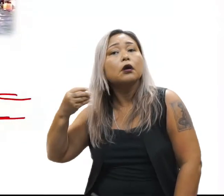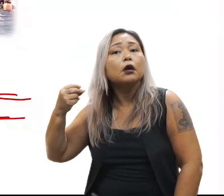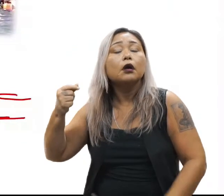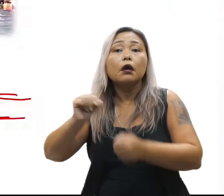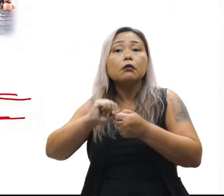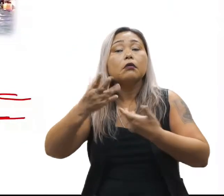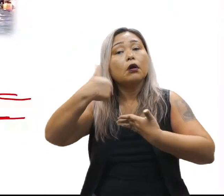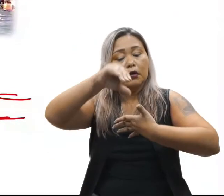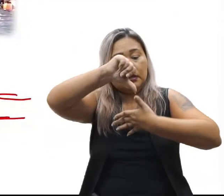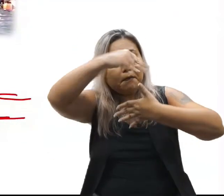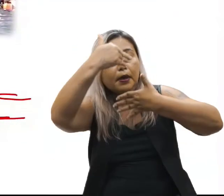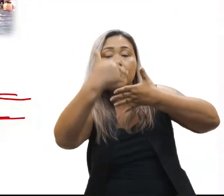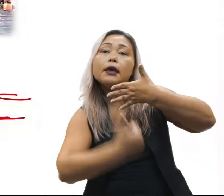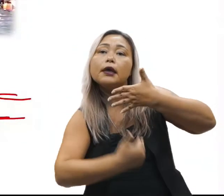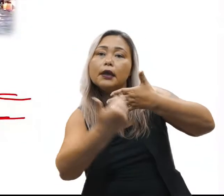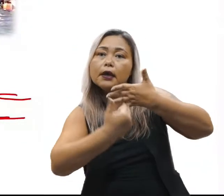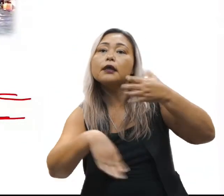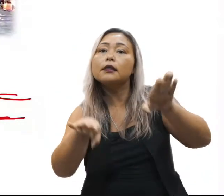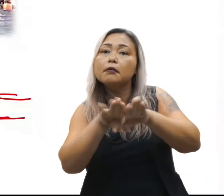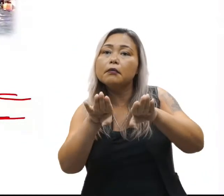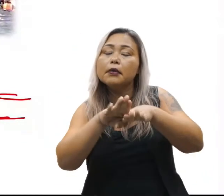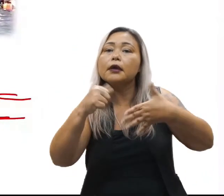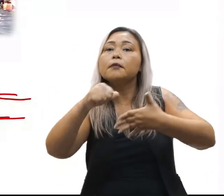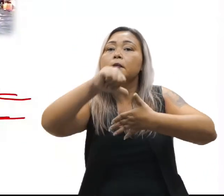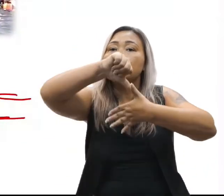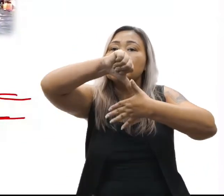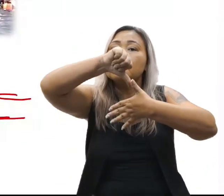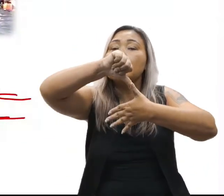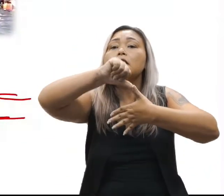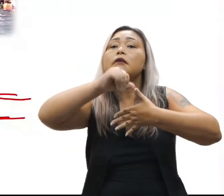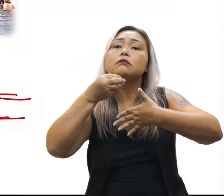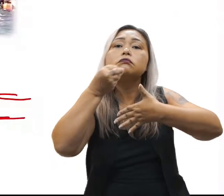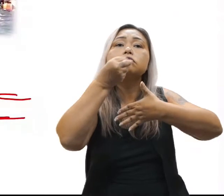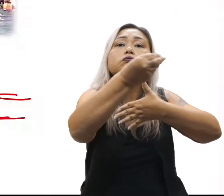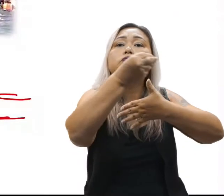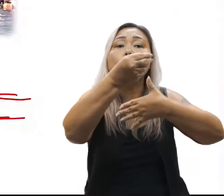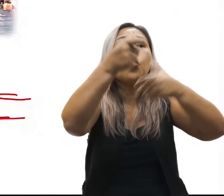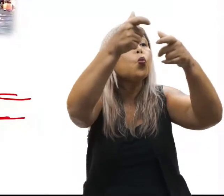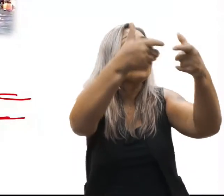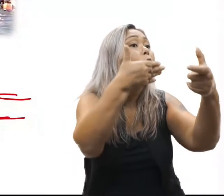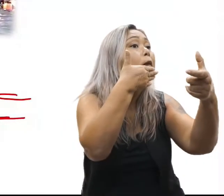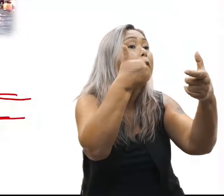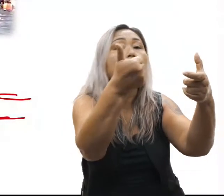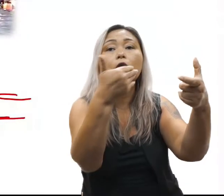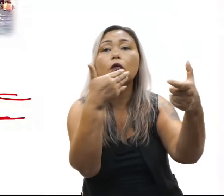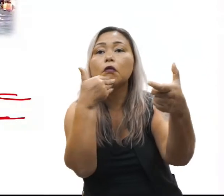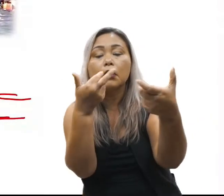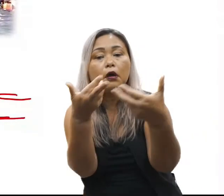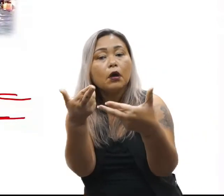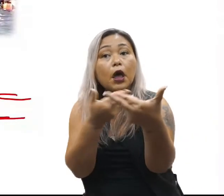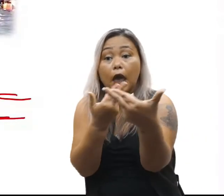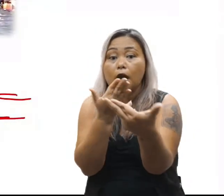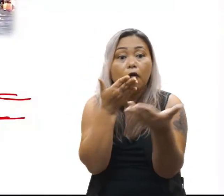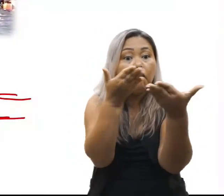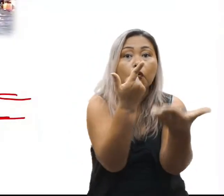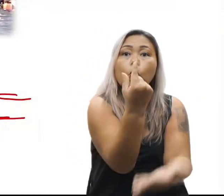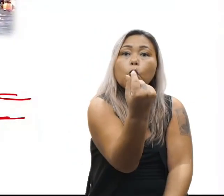do Sul também, e se deslocando para lugares melhores em relação à economia,